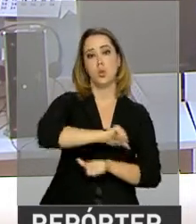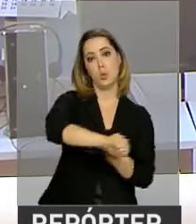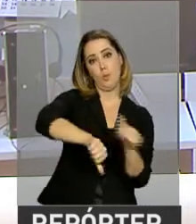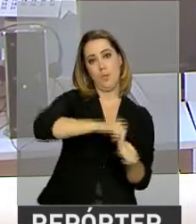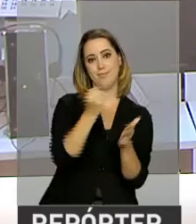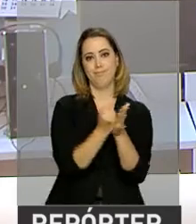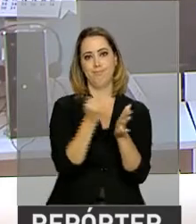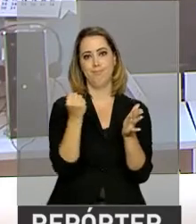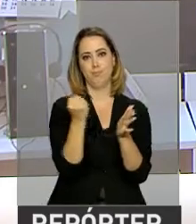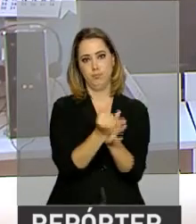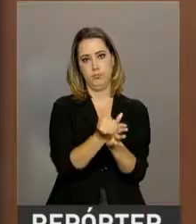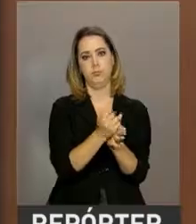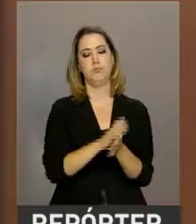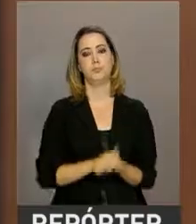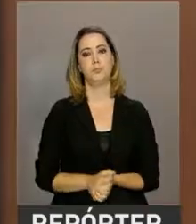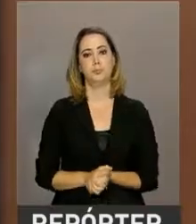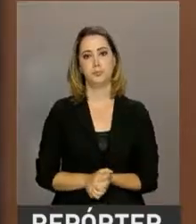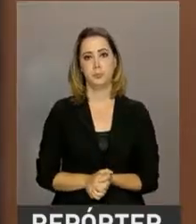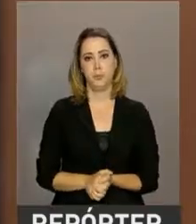renovar seus contratos